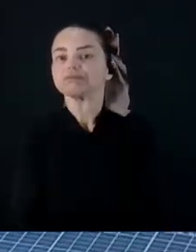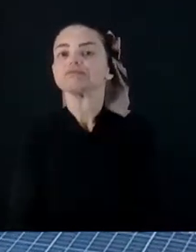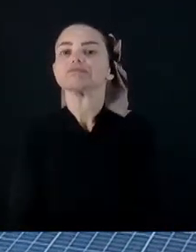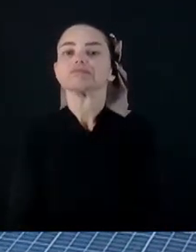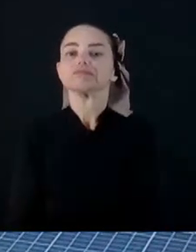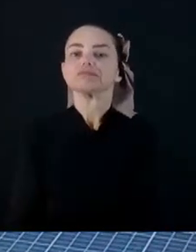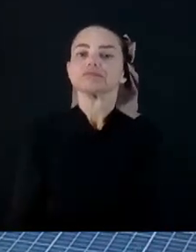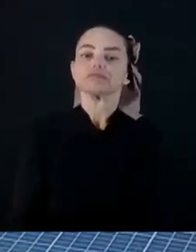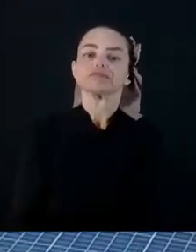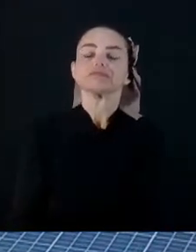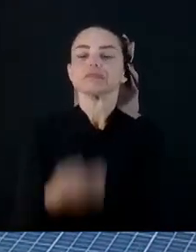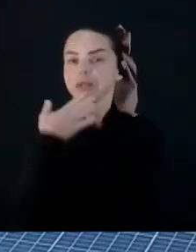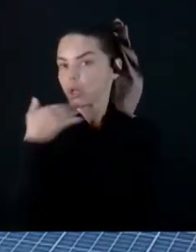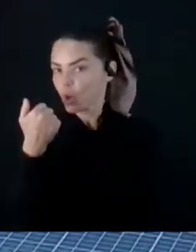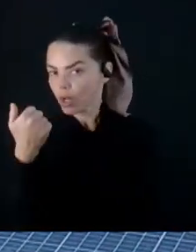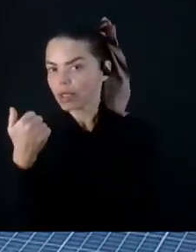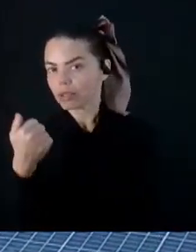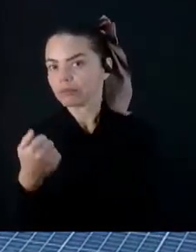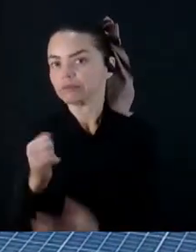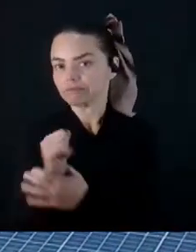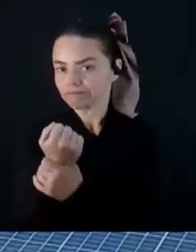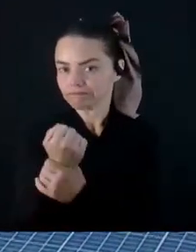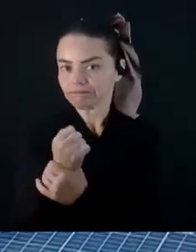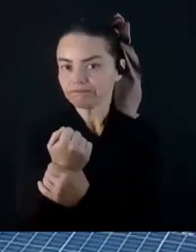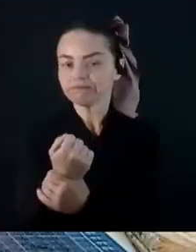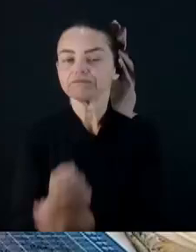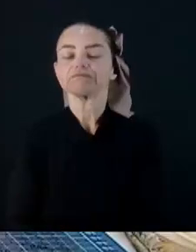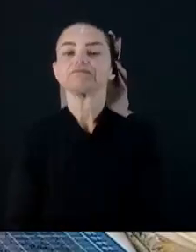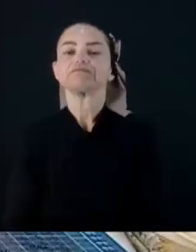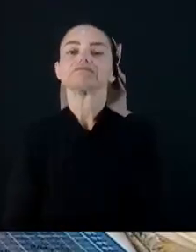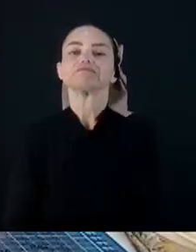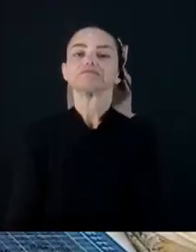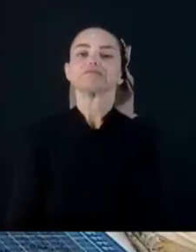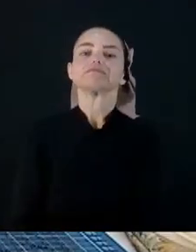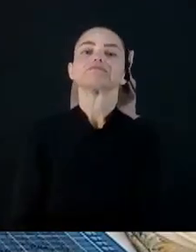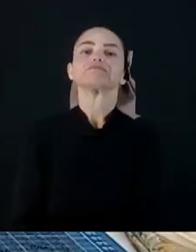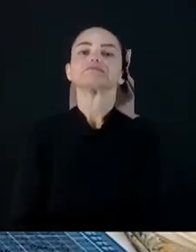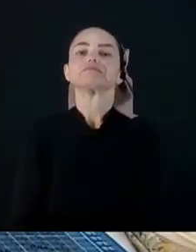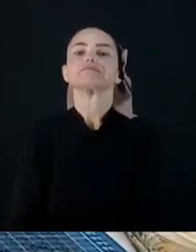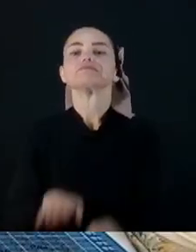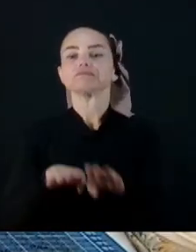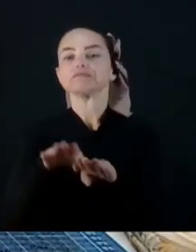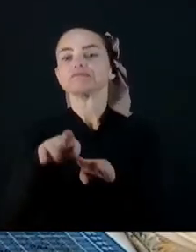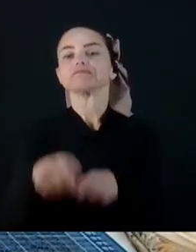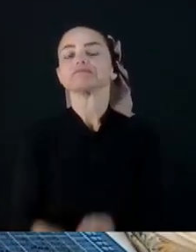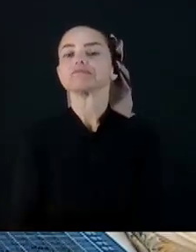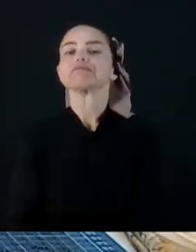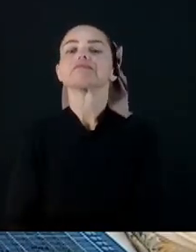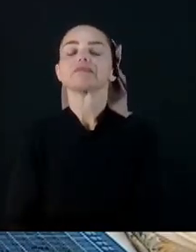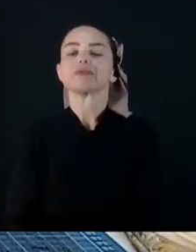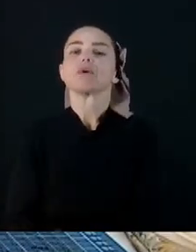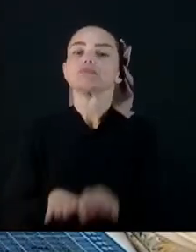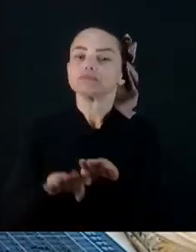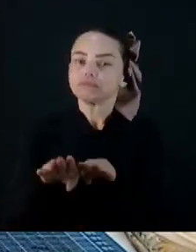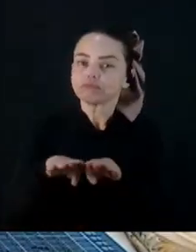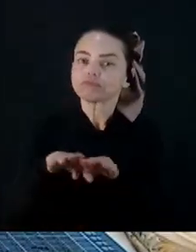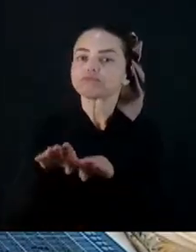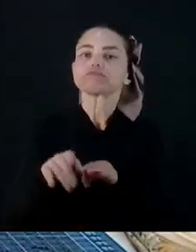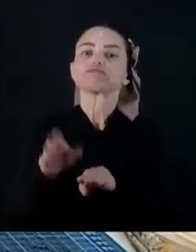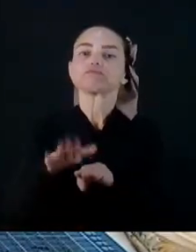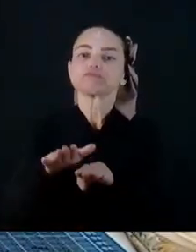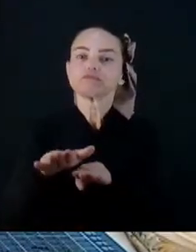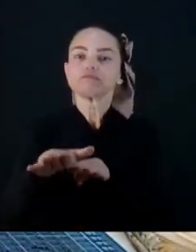ó. Aqui eu já começo com o retrocesso. Legal. Na onde é a costura. Então o retrocesso é um movimento de vai e vem para ficar mais firme essa costura?